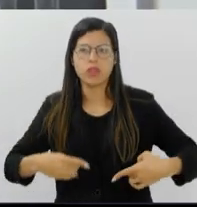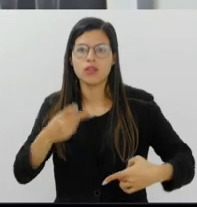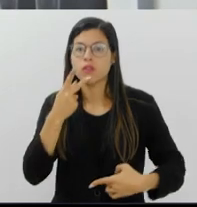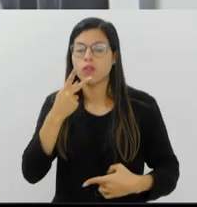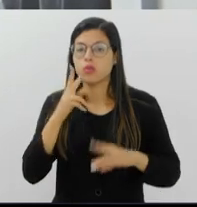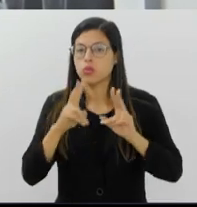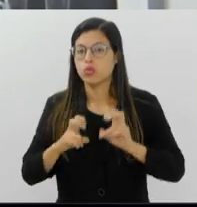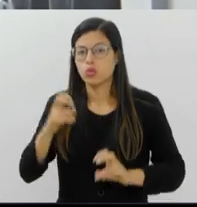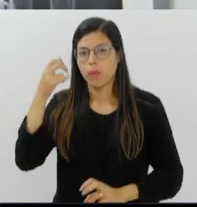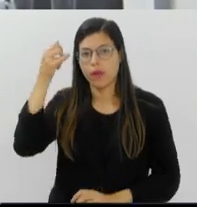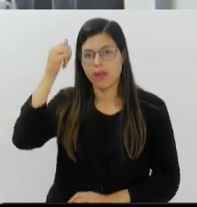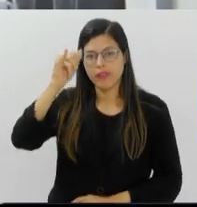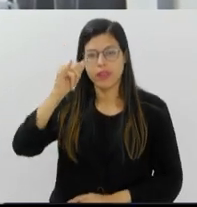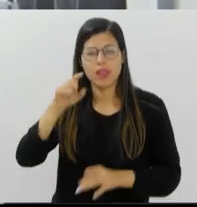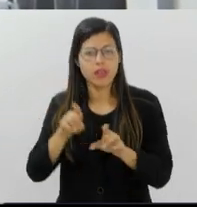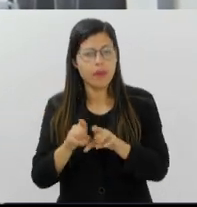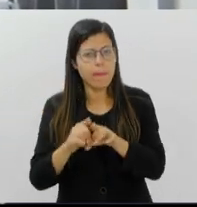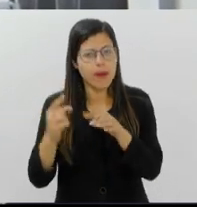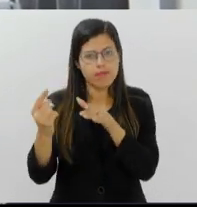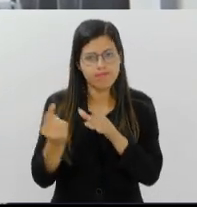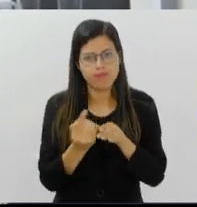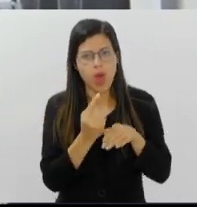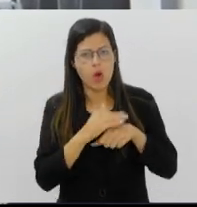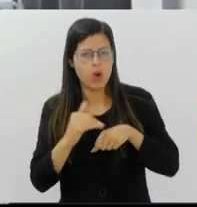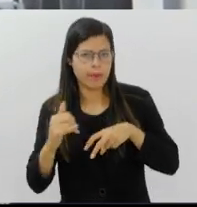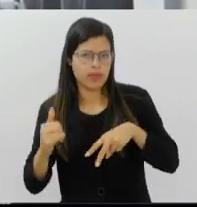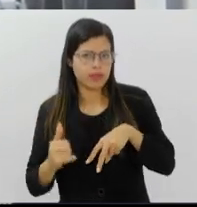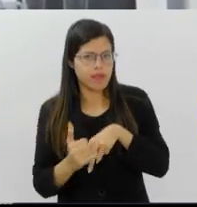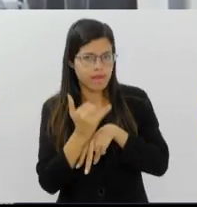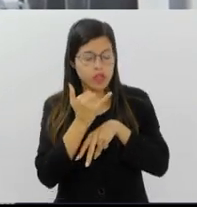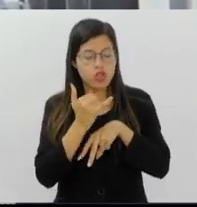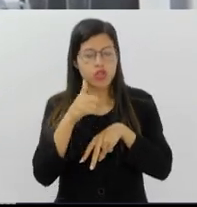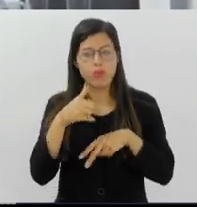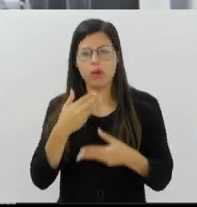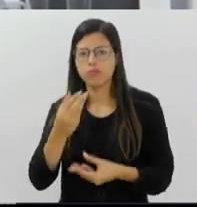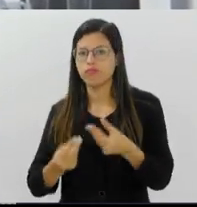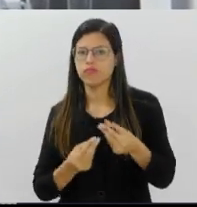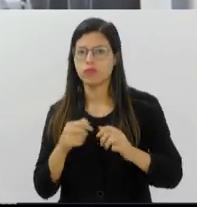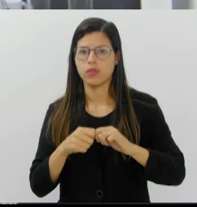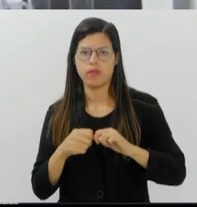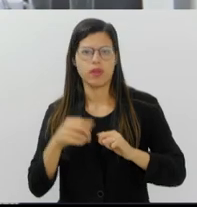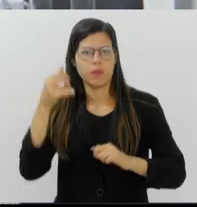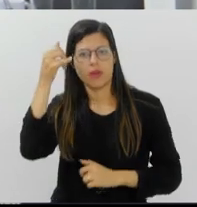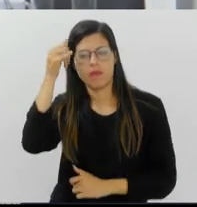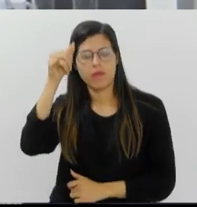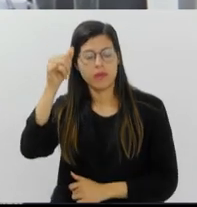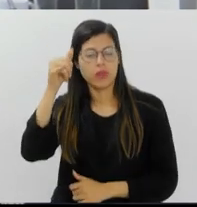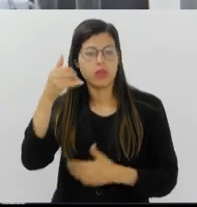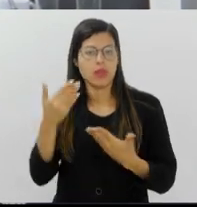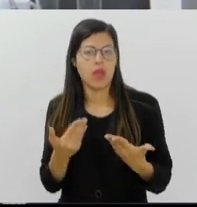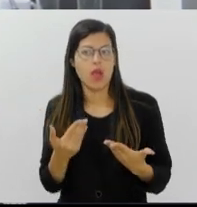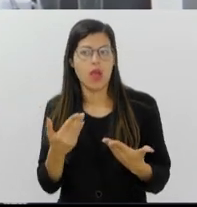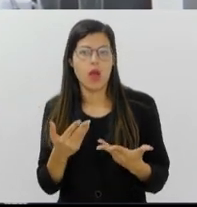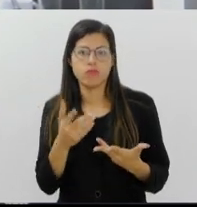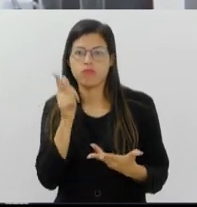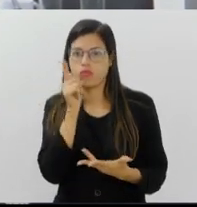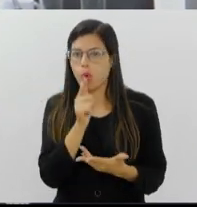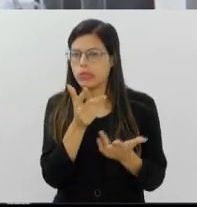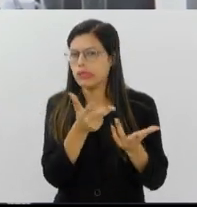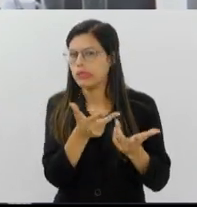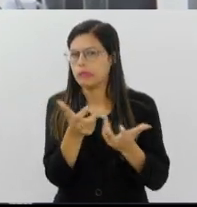prevenção e acolhimento também dessas vítimas. Então, como é que a gente faz para prevenir? Né? A gente tem como detectar nas